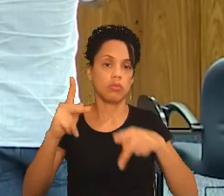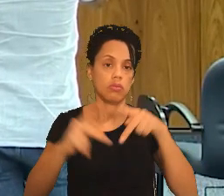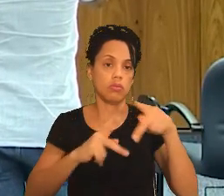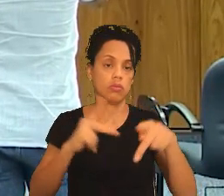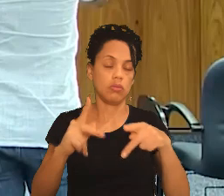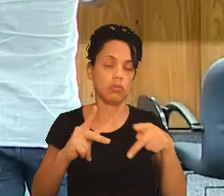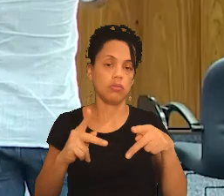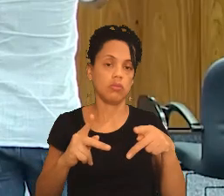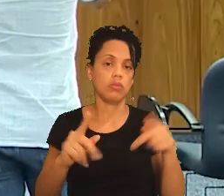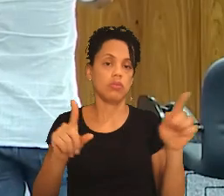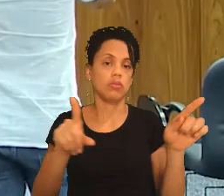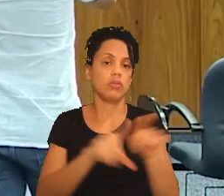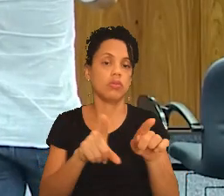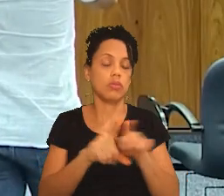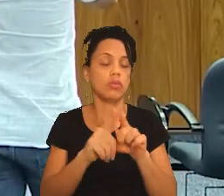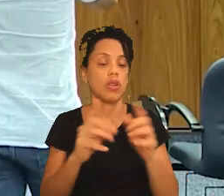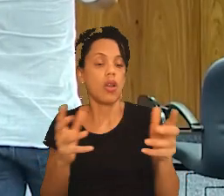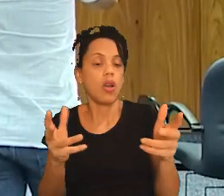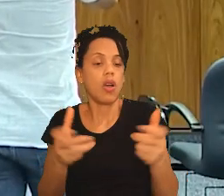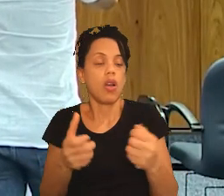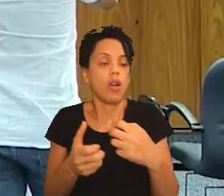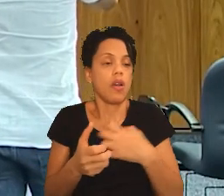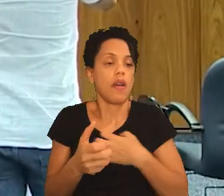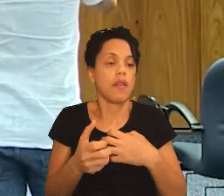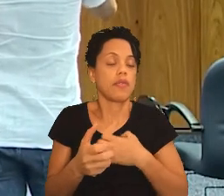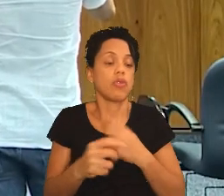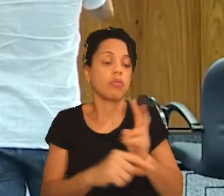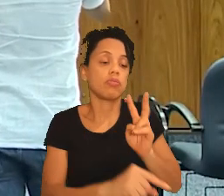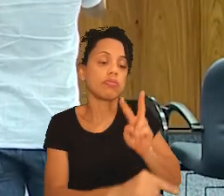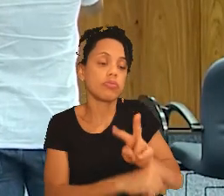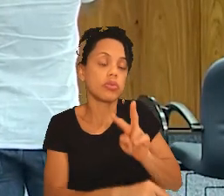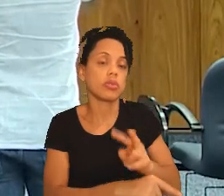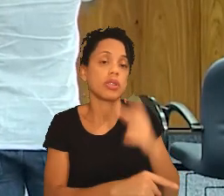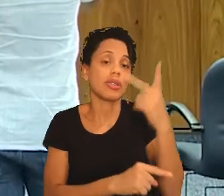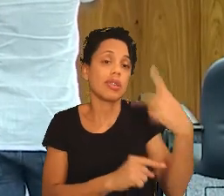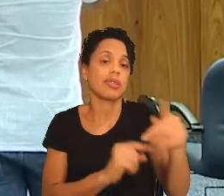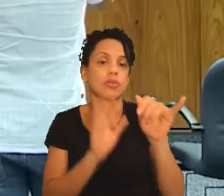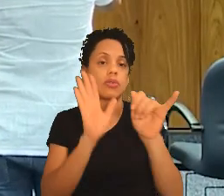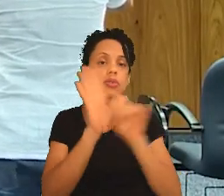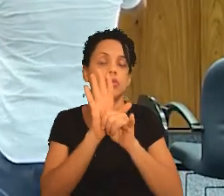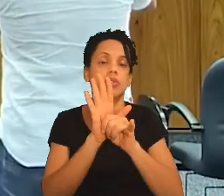monetárias, mas pedidos que estão ligados à própria